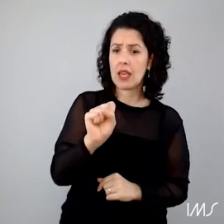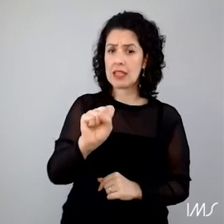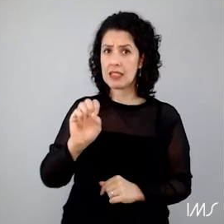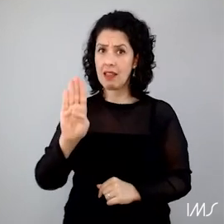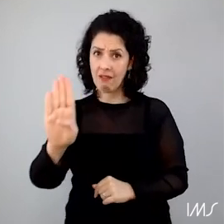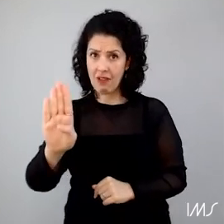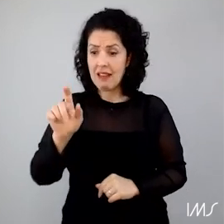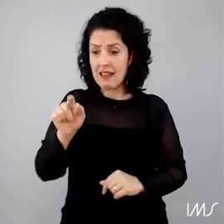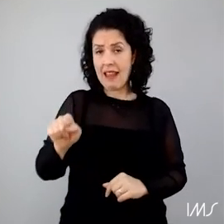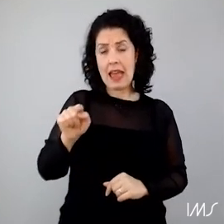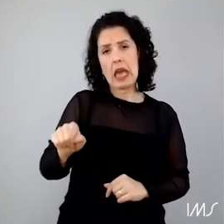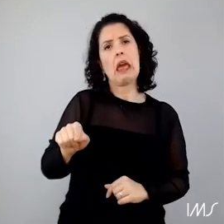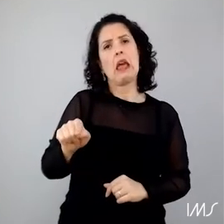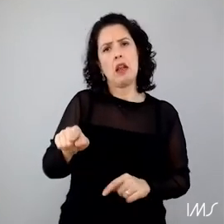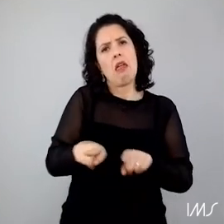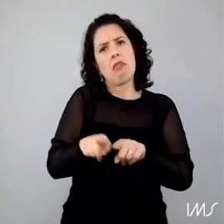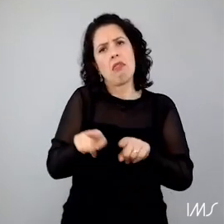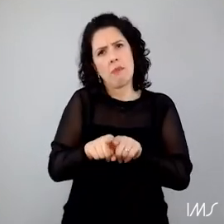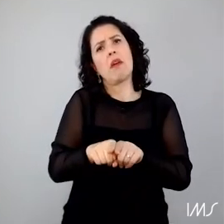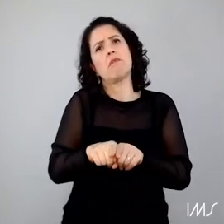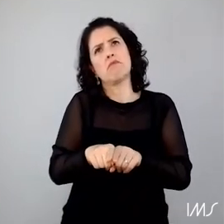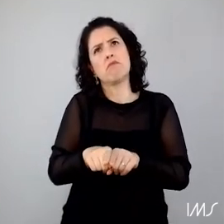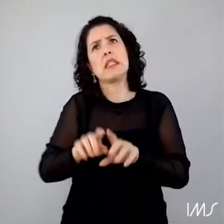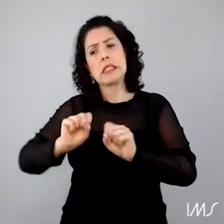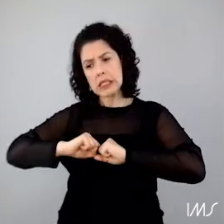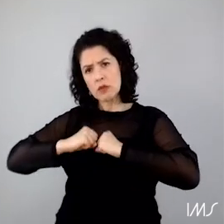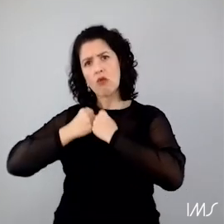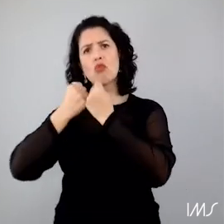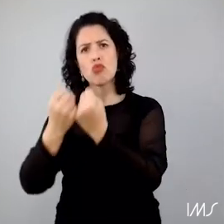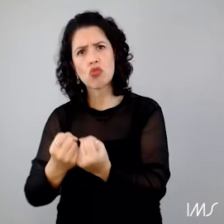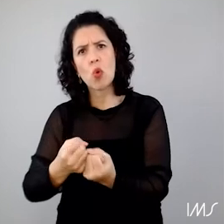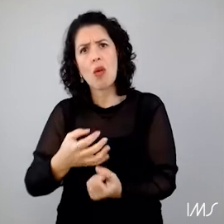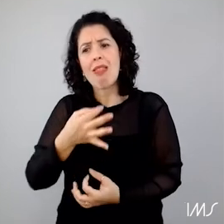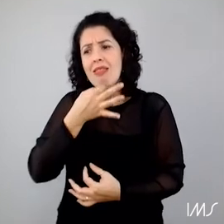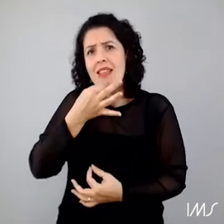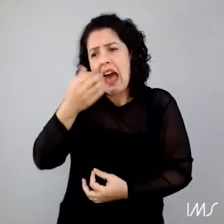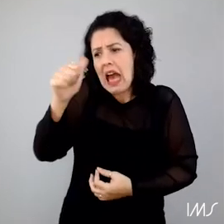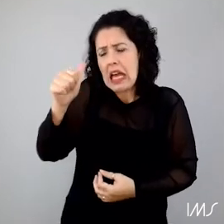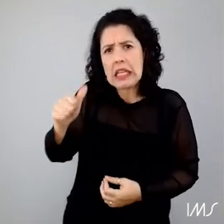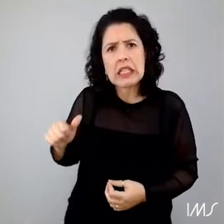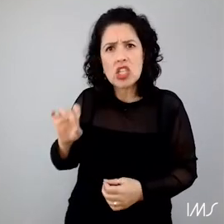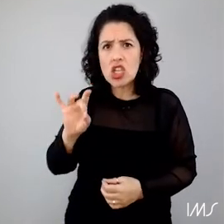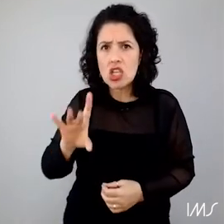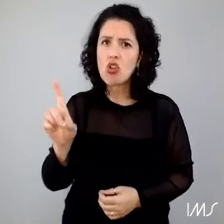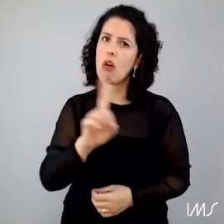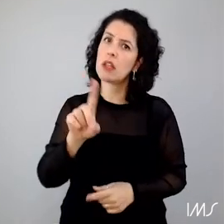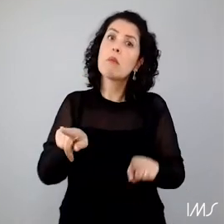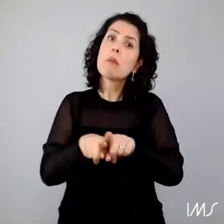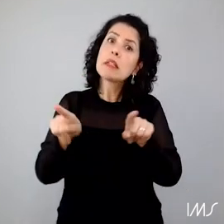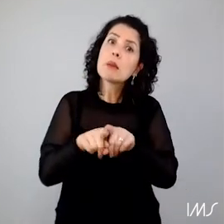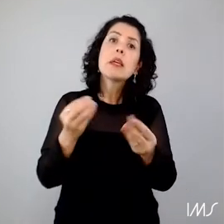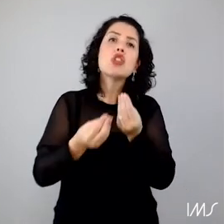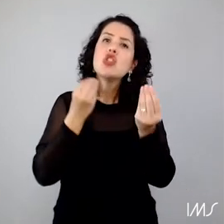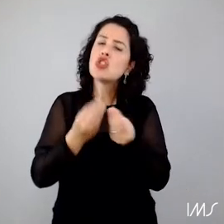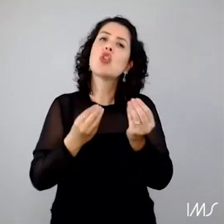inclusive, né, nessas fronteiras do documental, no sentido do jornalismo, da ação de transformação social, mas, ao mesmo tempo,